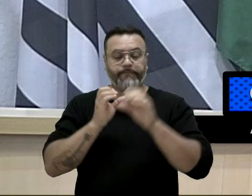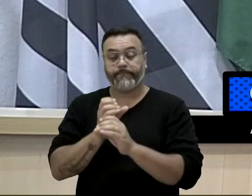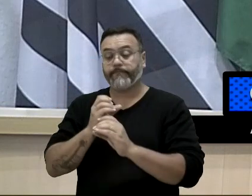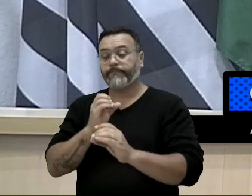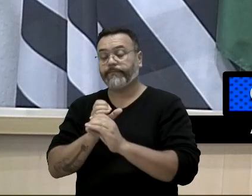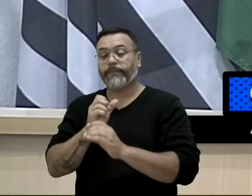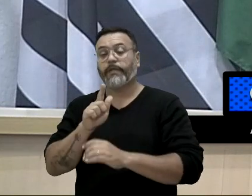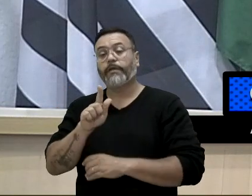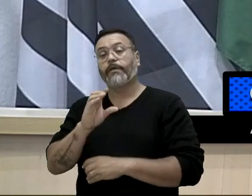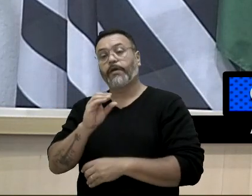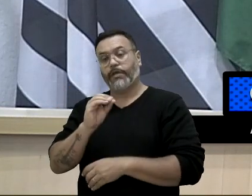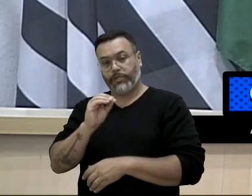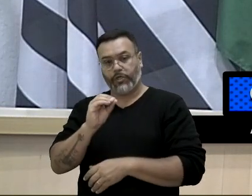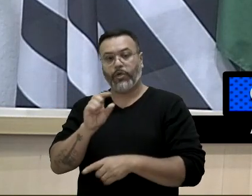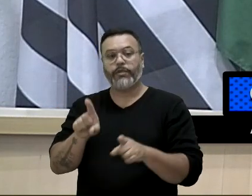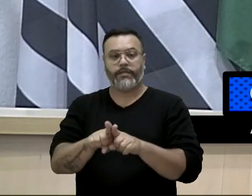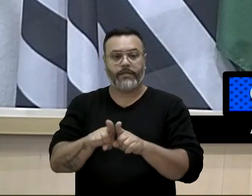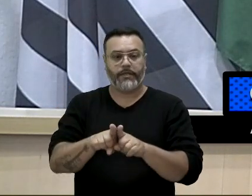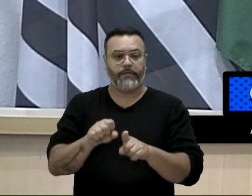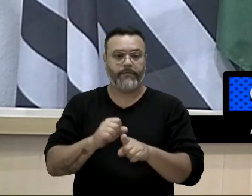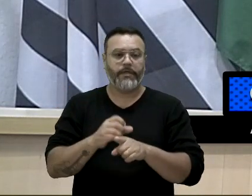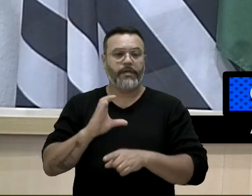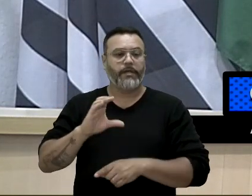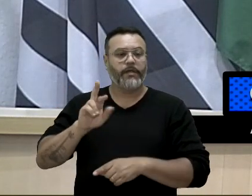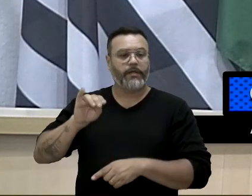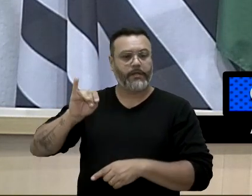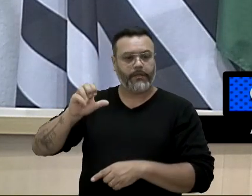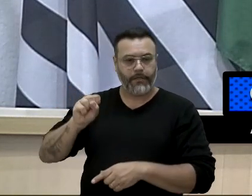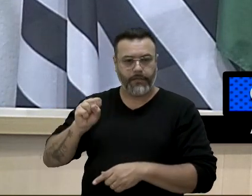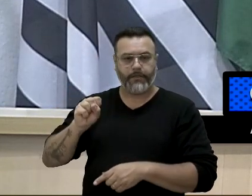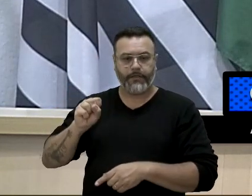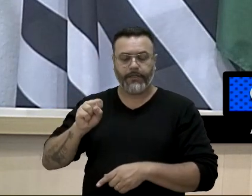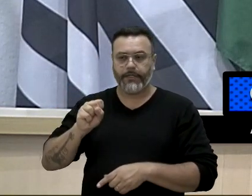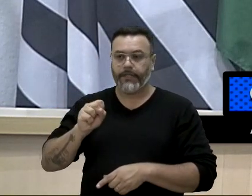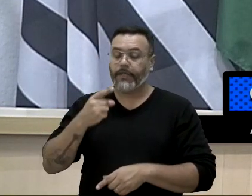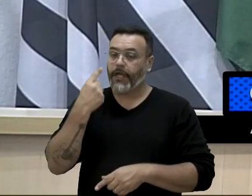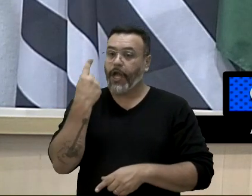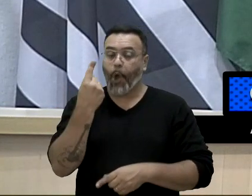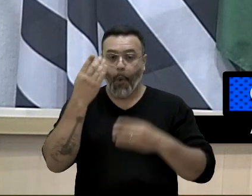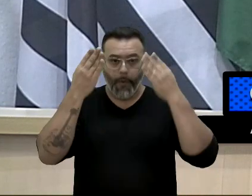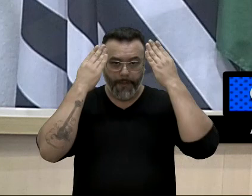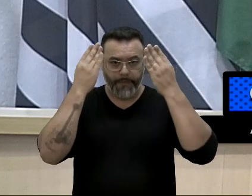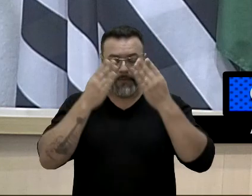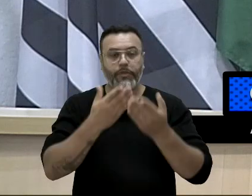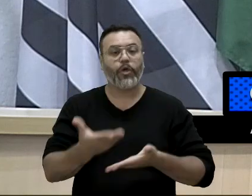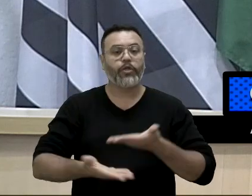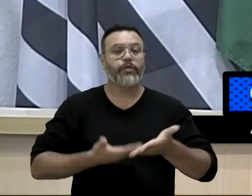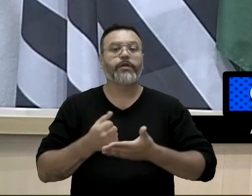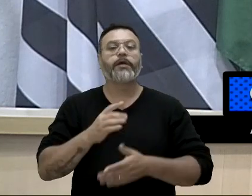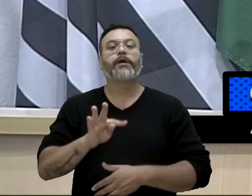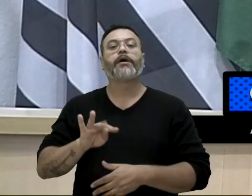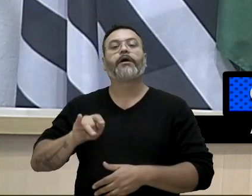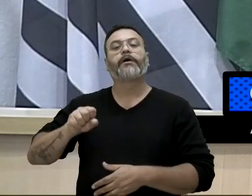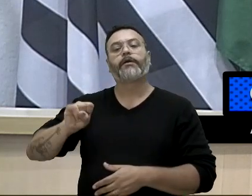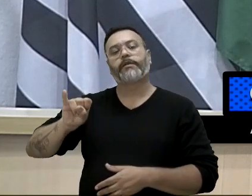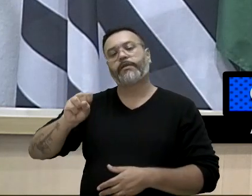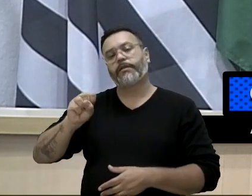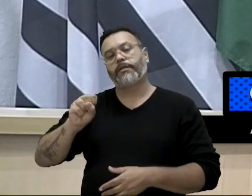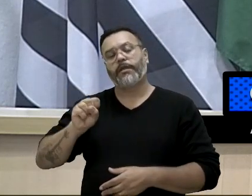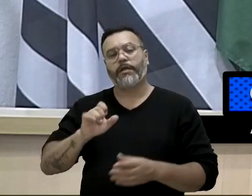GO. Também a Cris, que é uma das psicólogas do serviço. A Thaís também, junto à